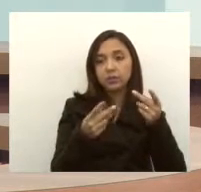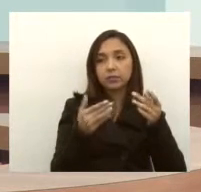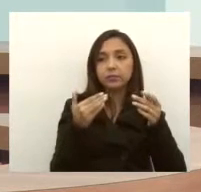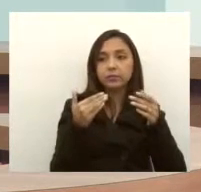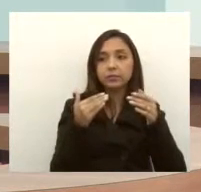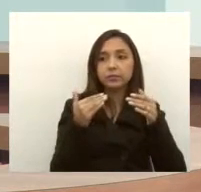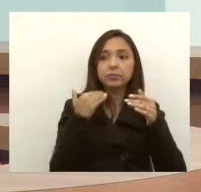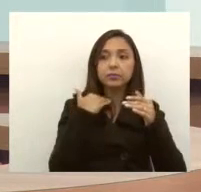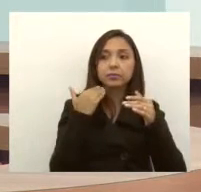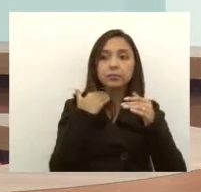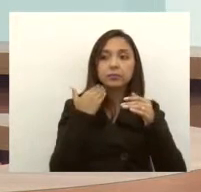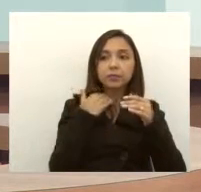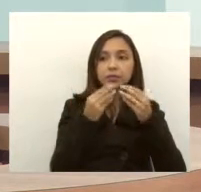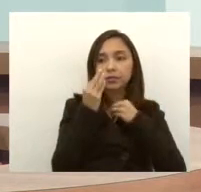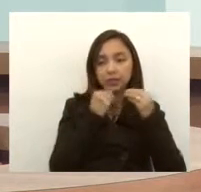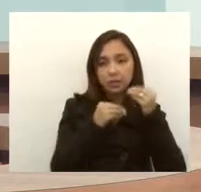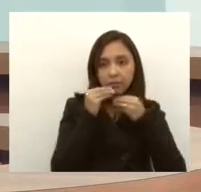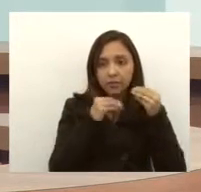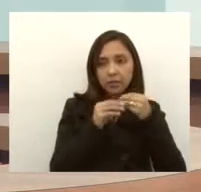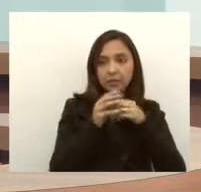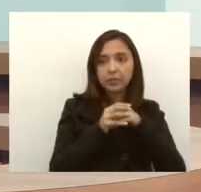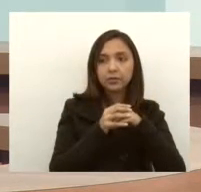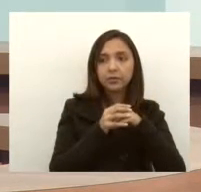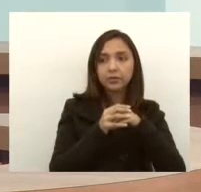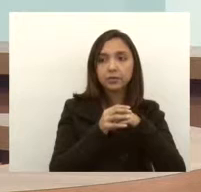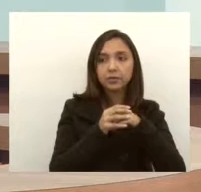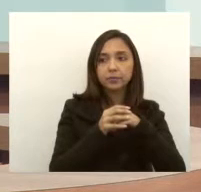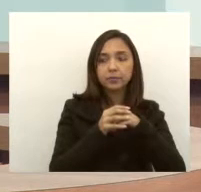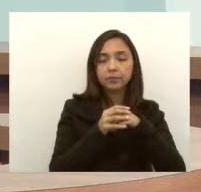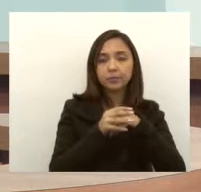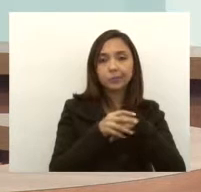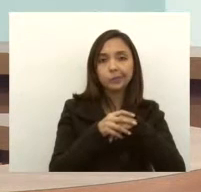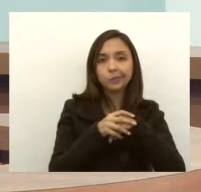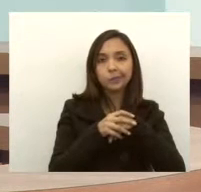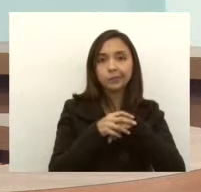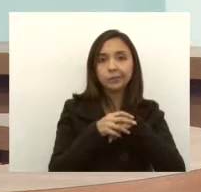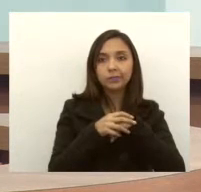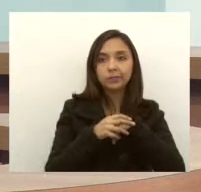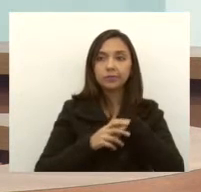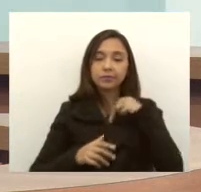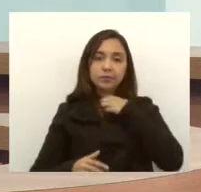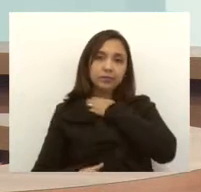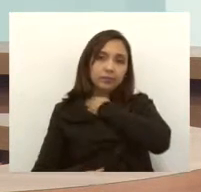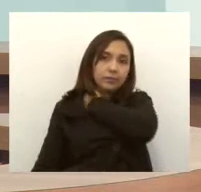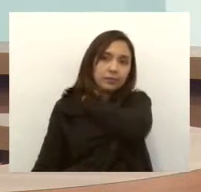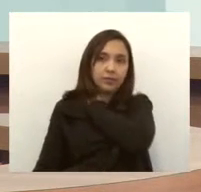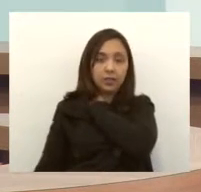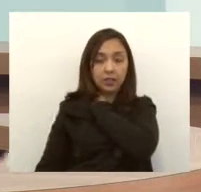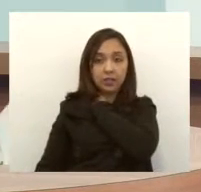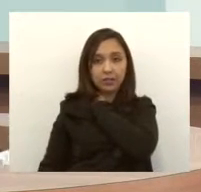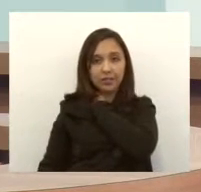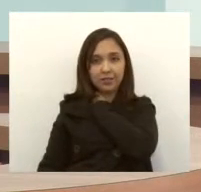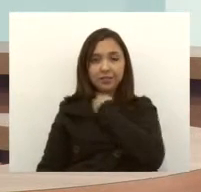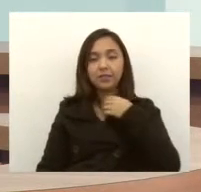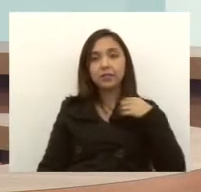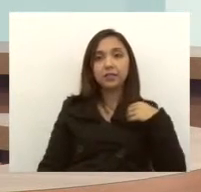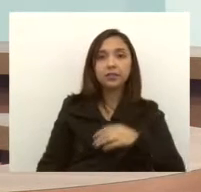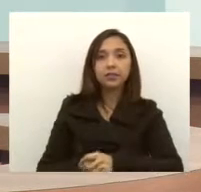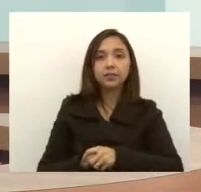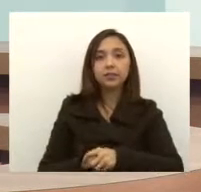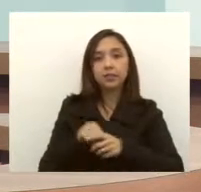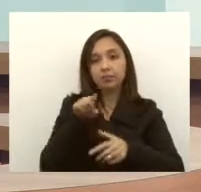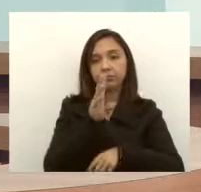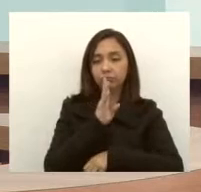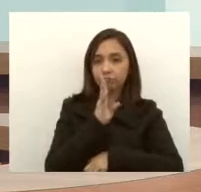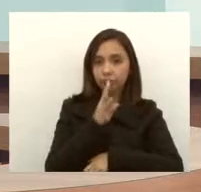Alimentos. O Banco de Alimentos, líder do governo, ligou para uma presidente conhecida